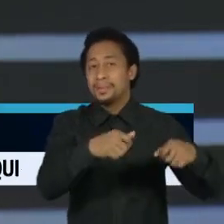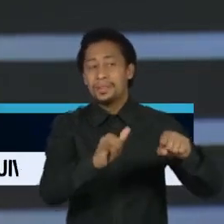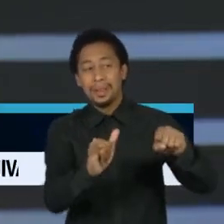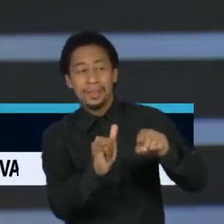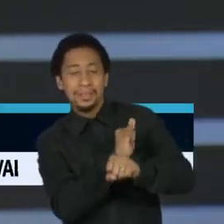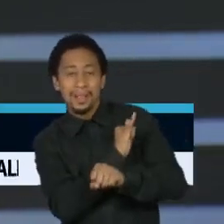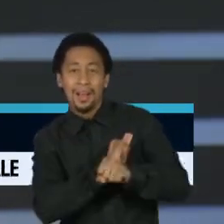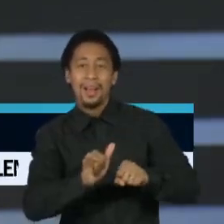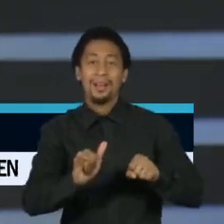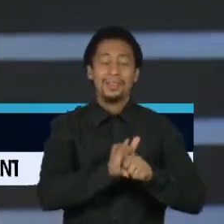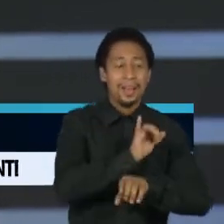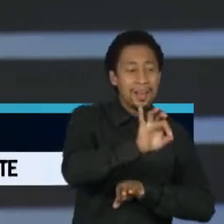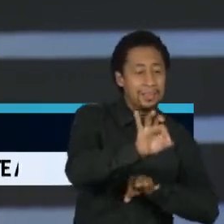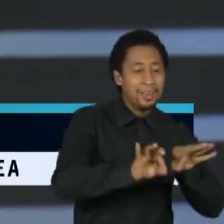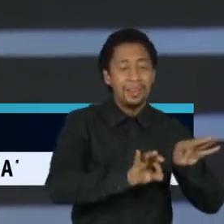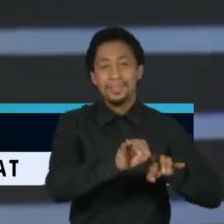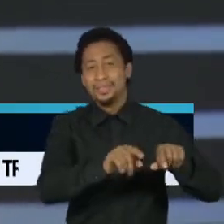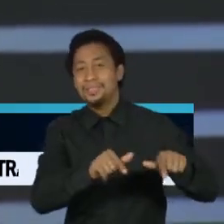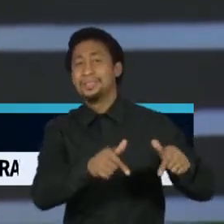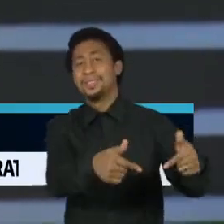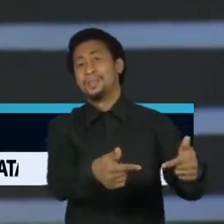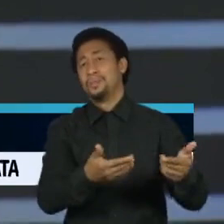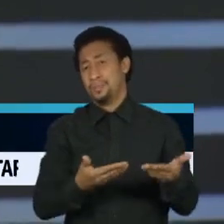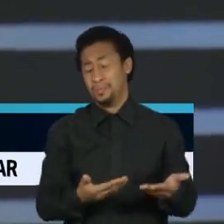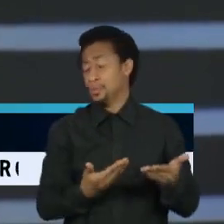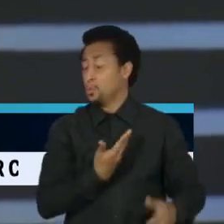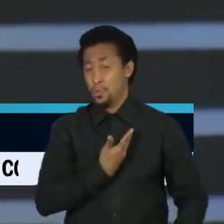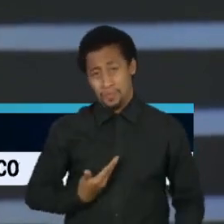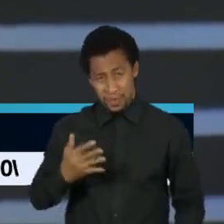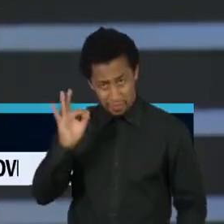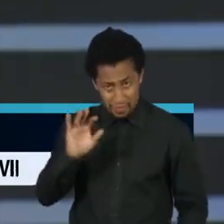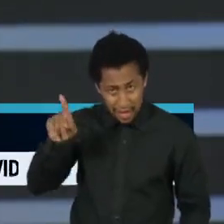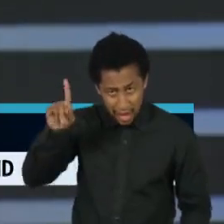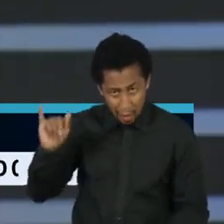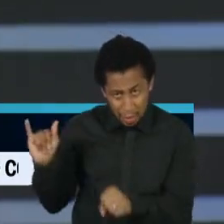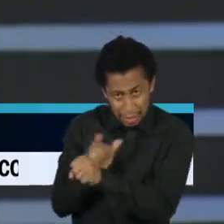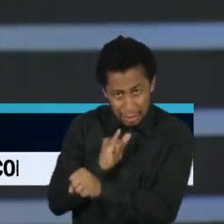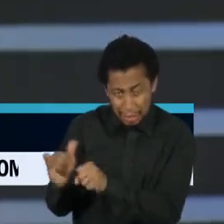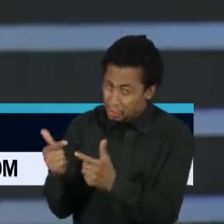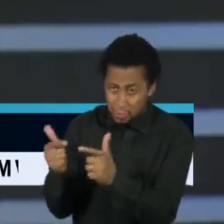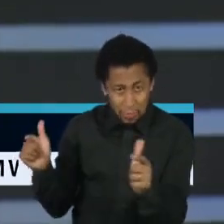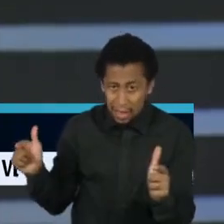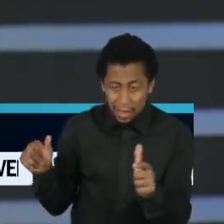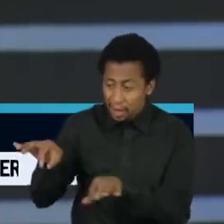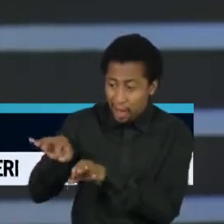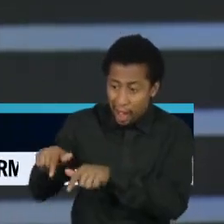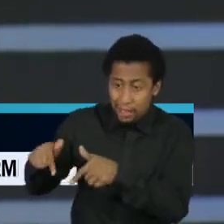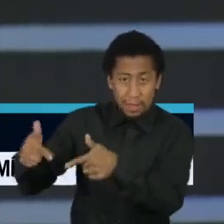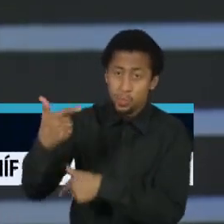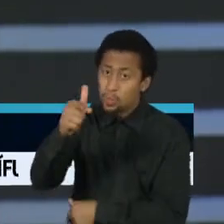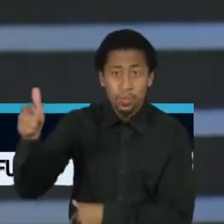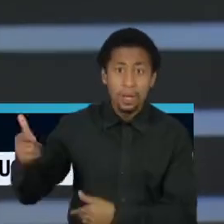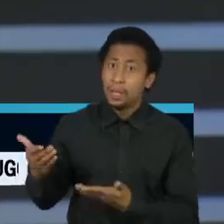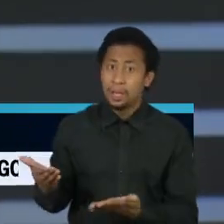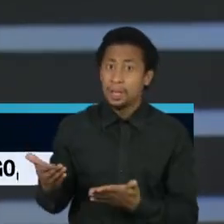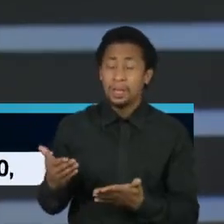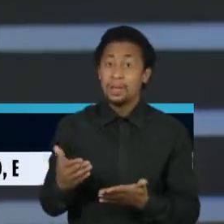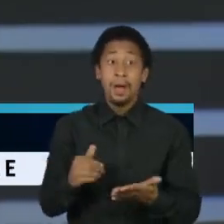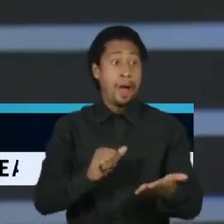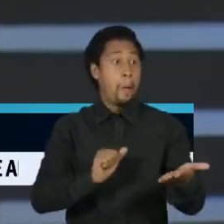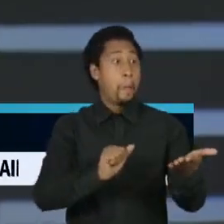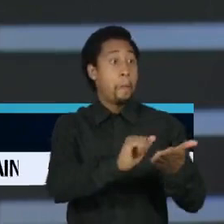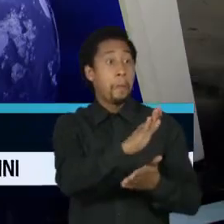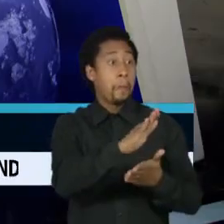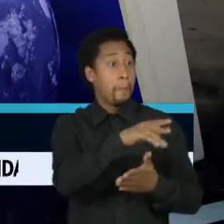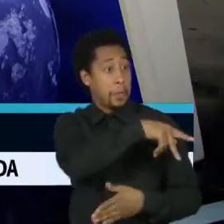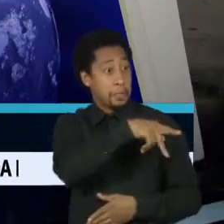não tem. Não adianta demitir o presidente da Petrobras. Daqui a pouquinho o presidente vai começar a demitir bomba de gasolina. E